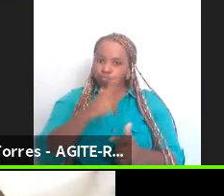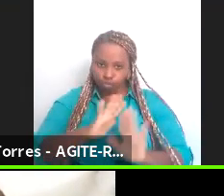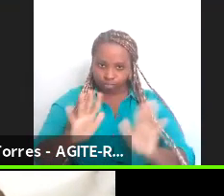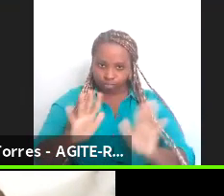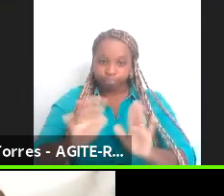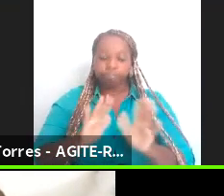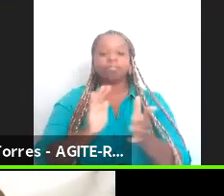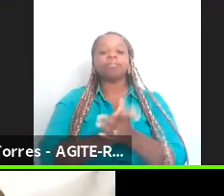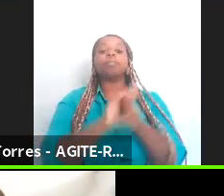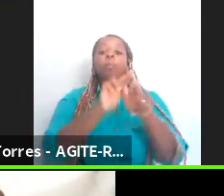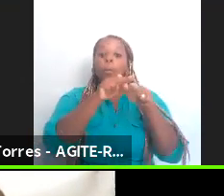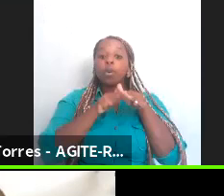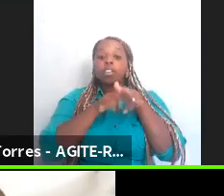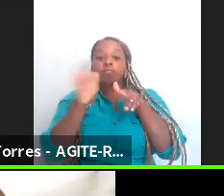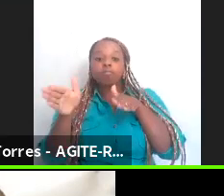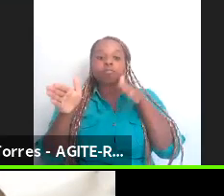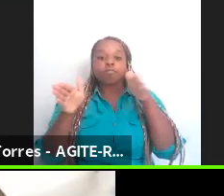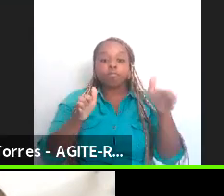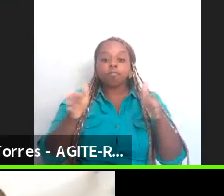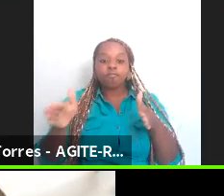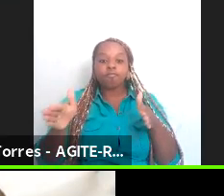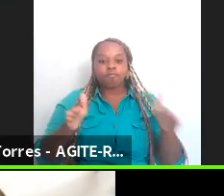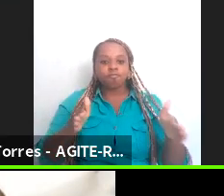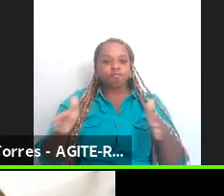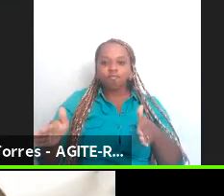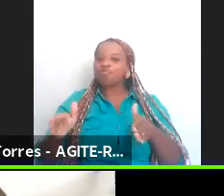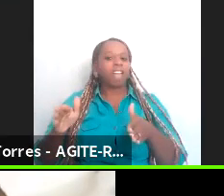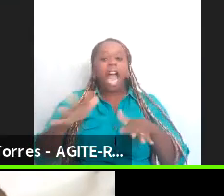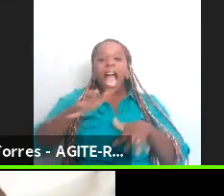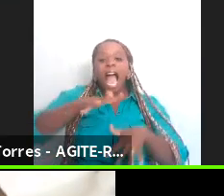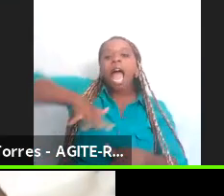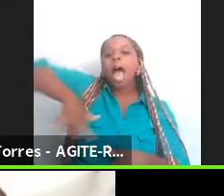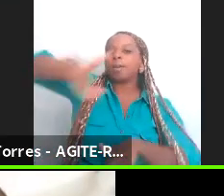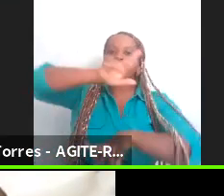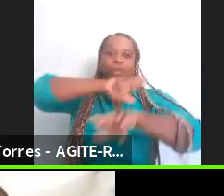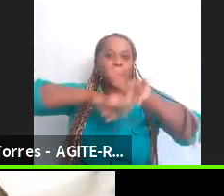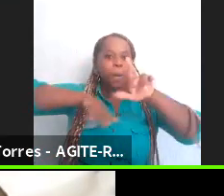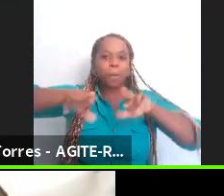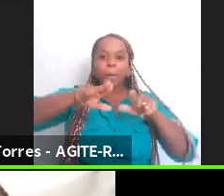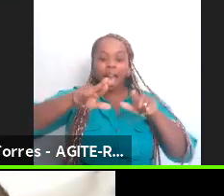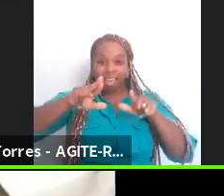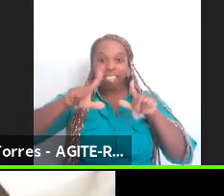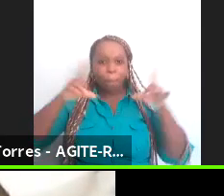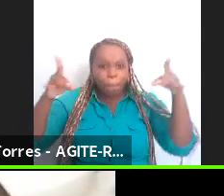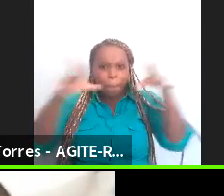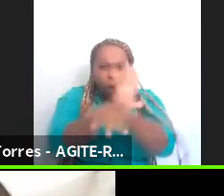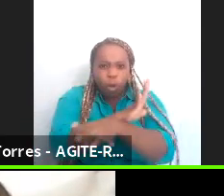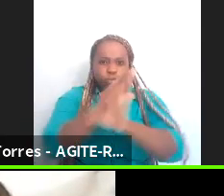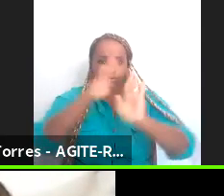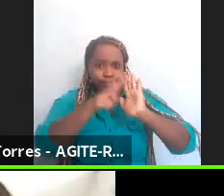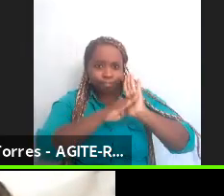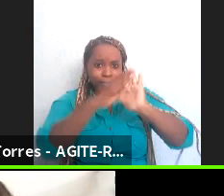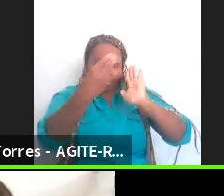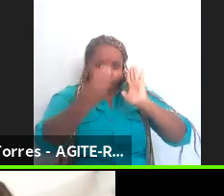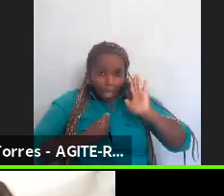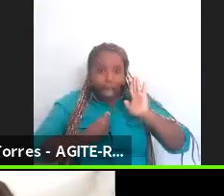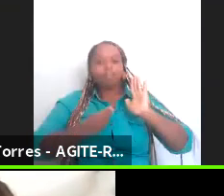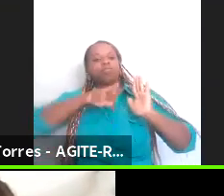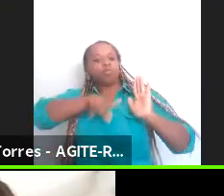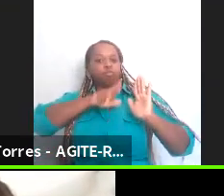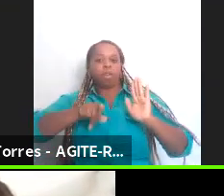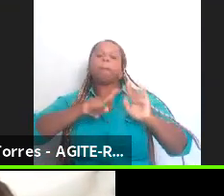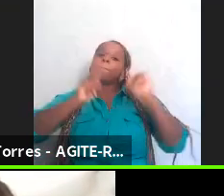muito variados, né? Não tem uma receita de bolo, mas eu acho que passa tudo por profissionalização, né? Então, assim, quando